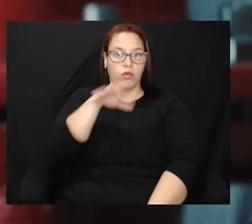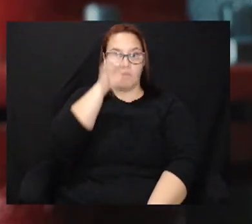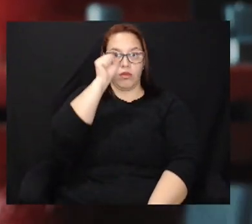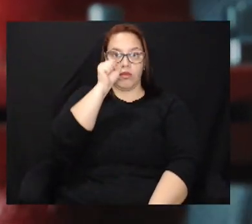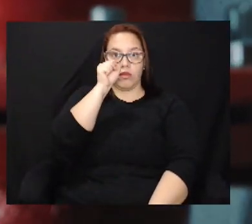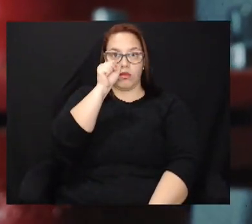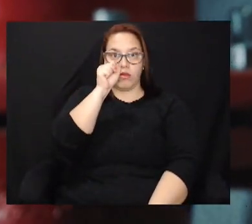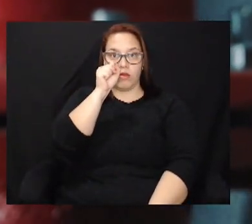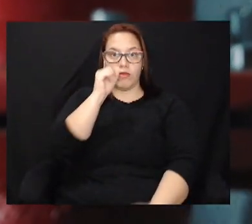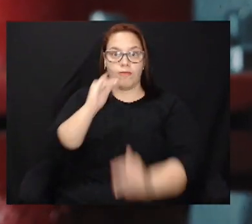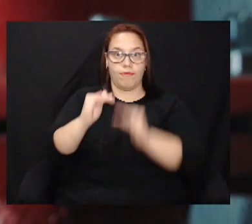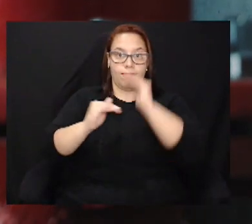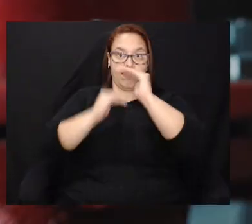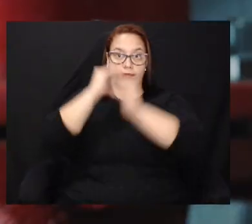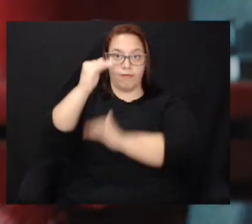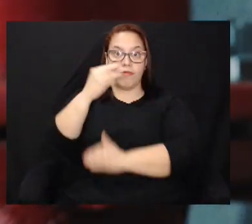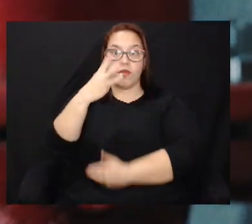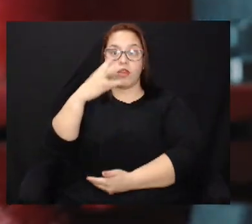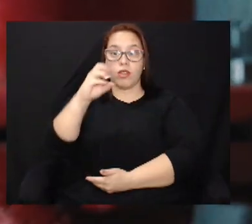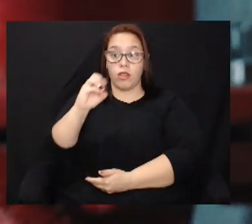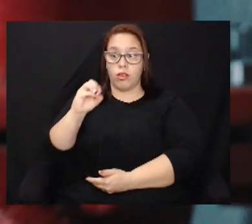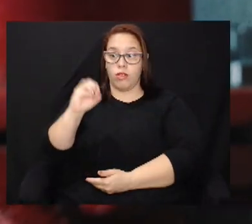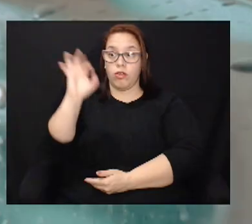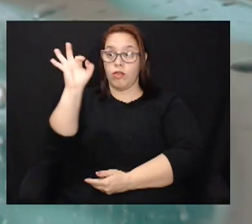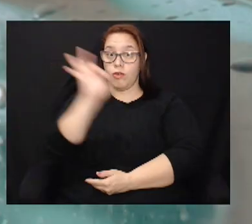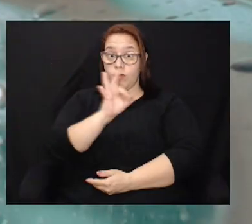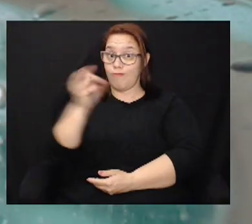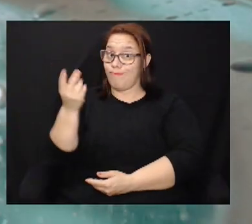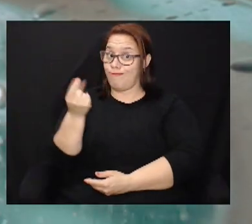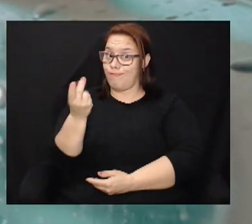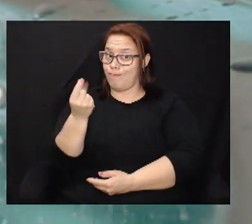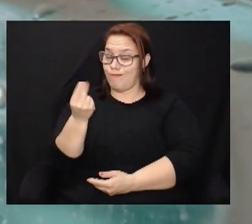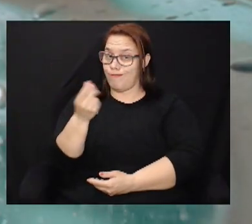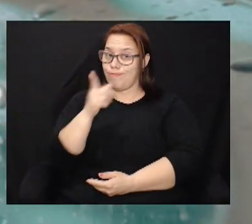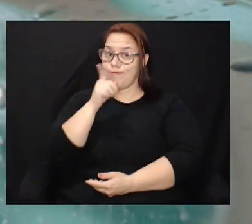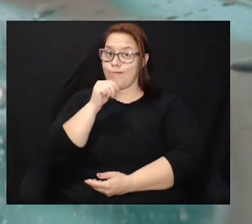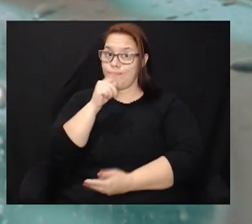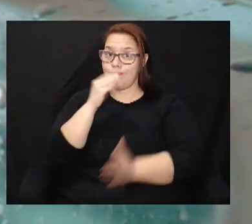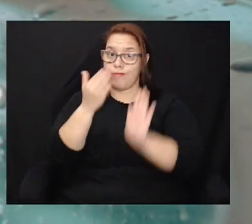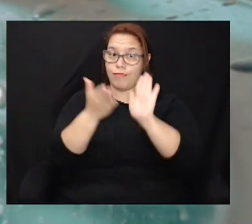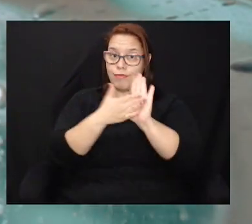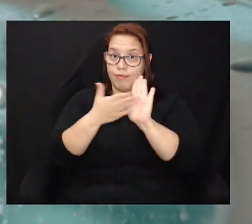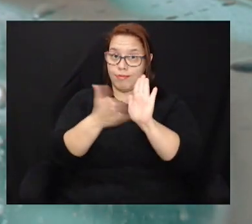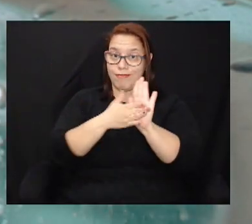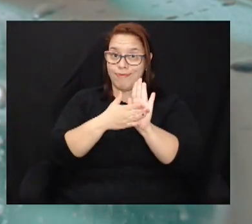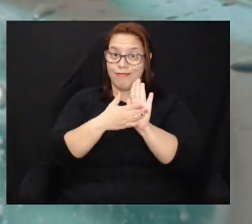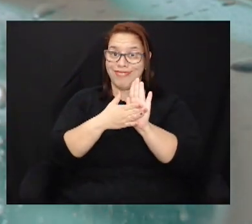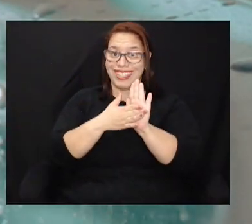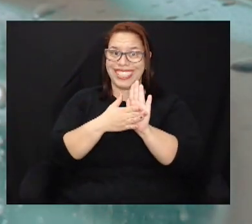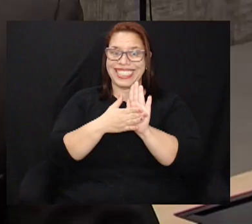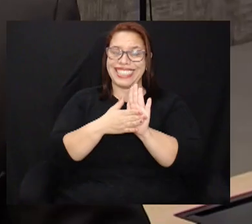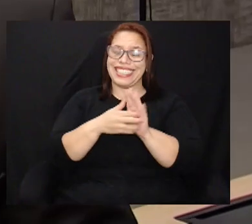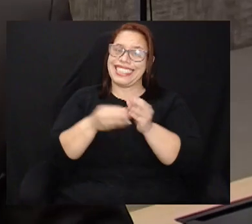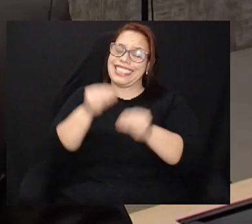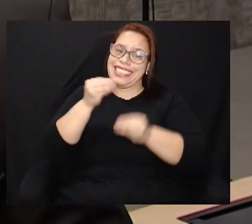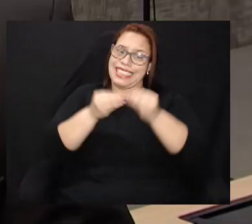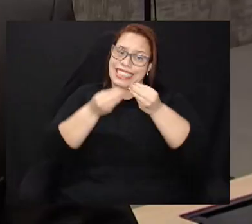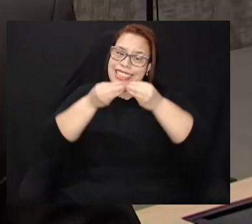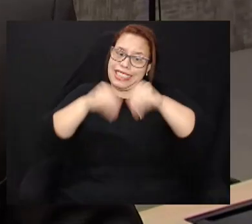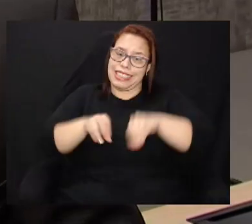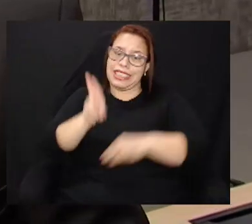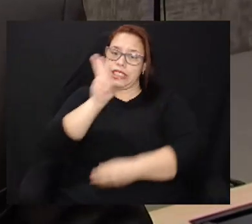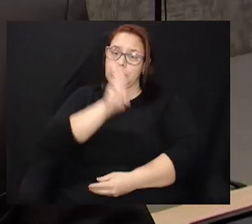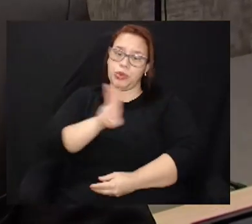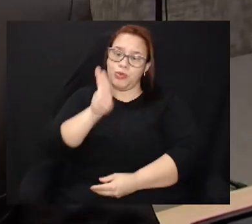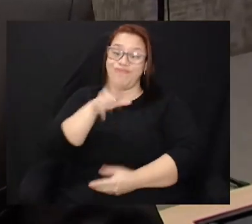elevar em até 30% o valor das contas de água, onerando de forma injusta o usuário. Sem dúvida, eu